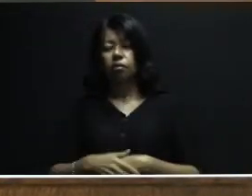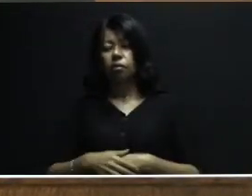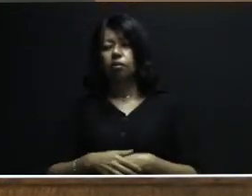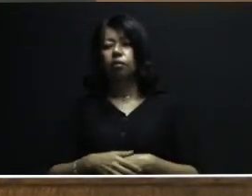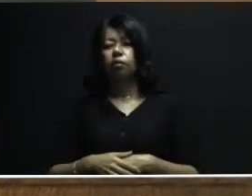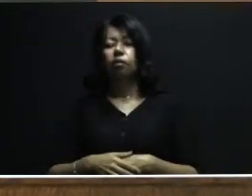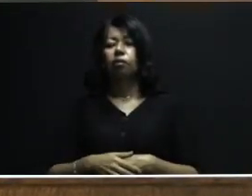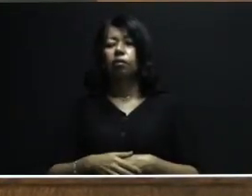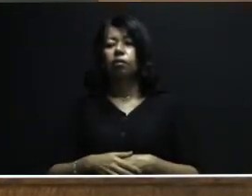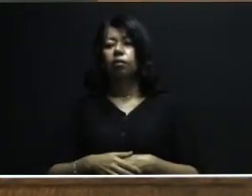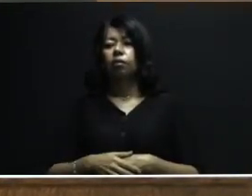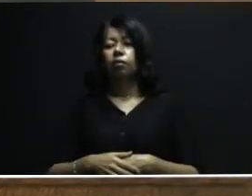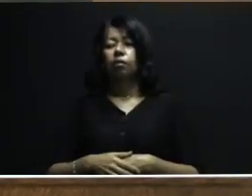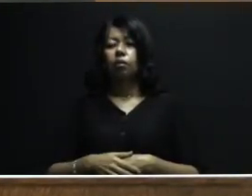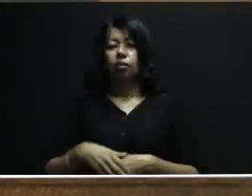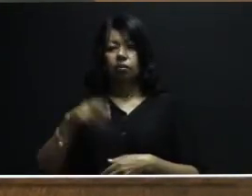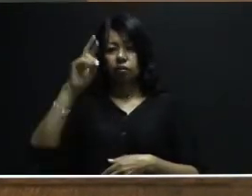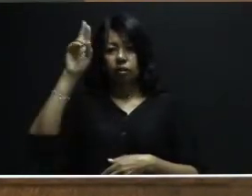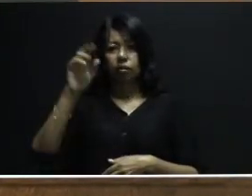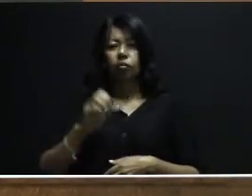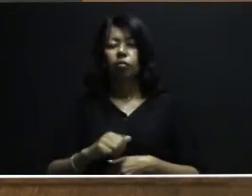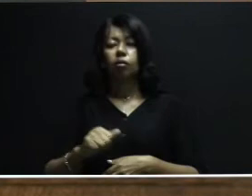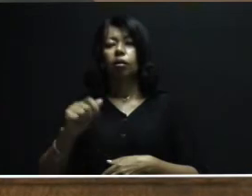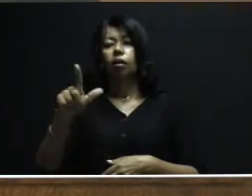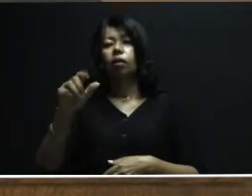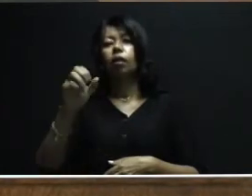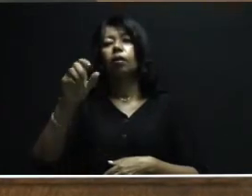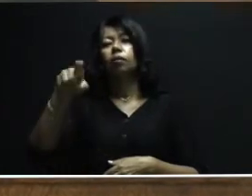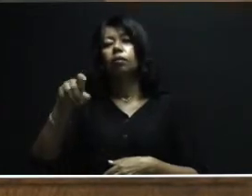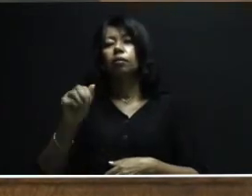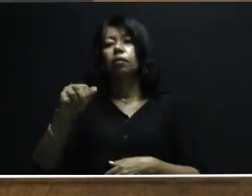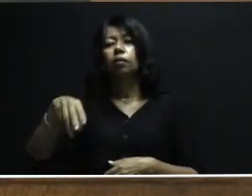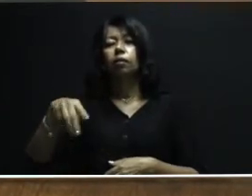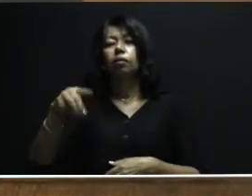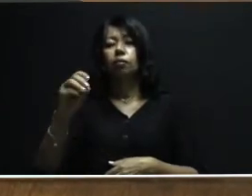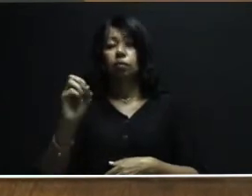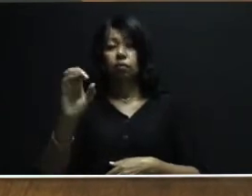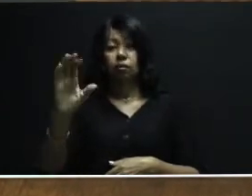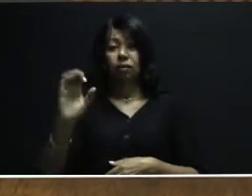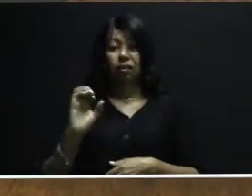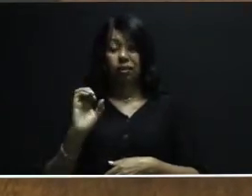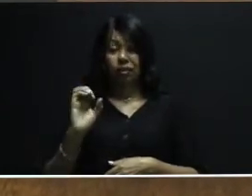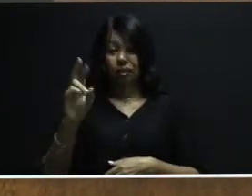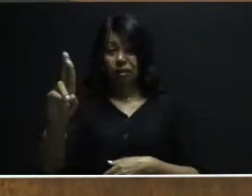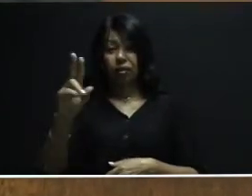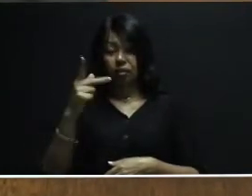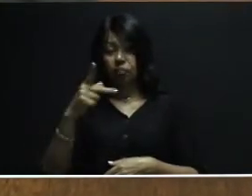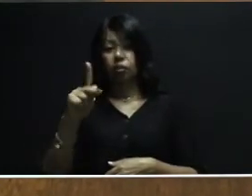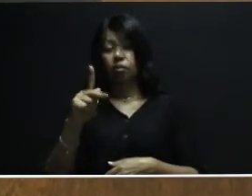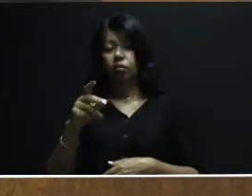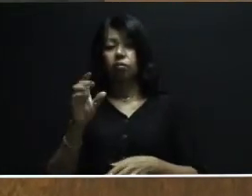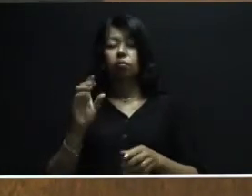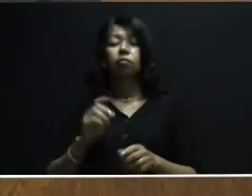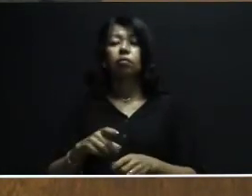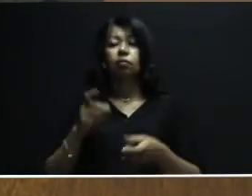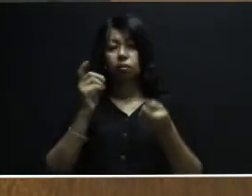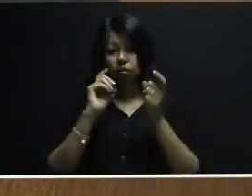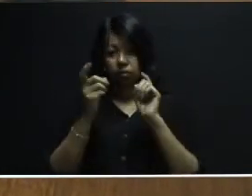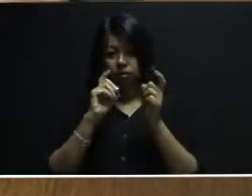dessa solenidade, o excelentíssimo senhor Alexander Guedes, pela magnitude dedicada a esta